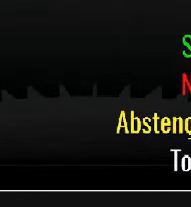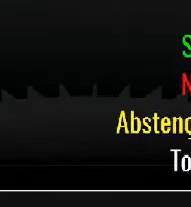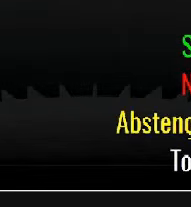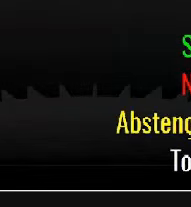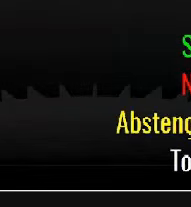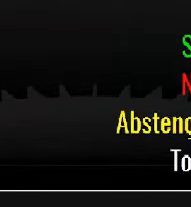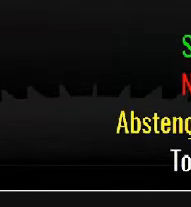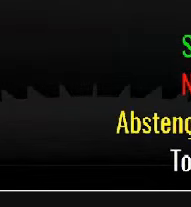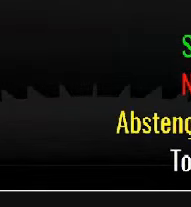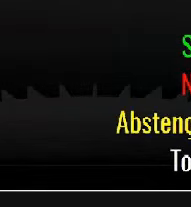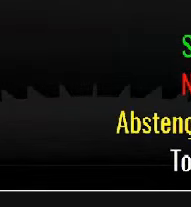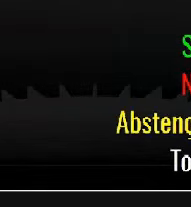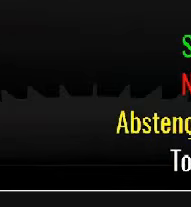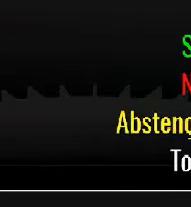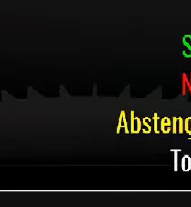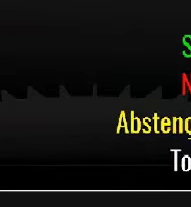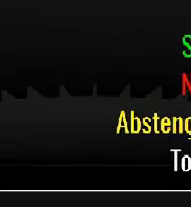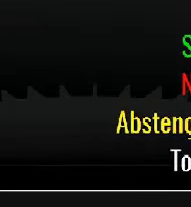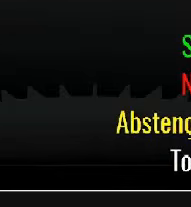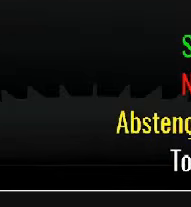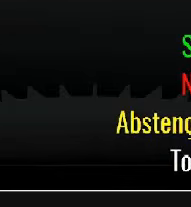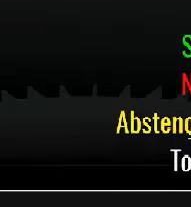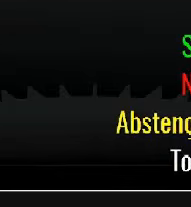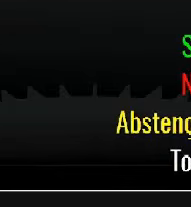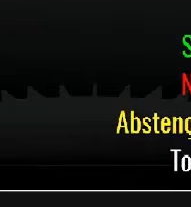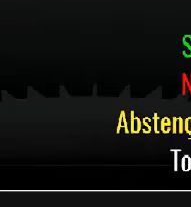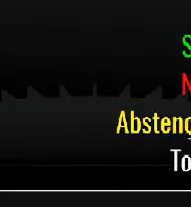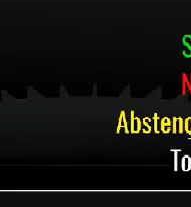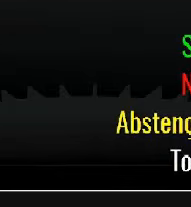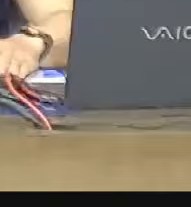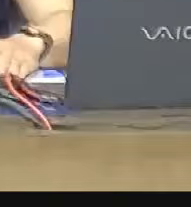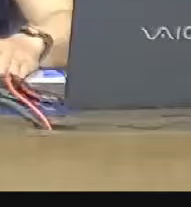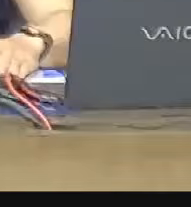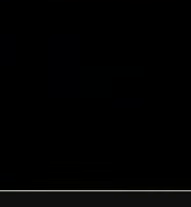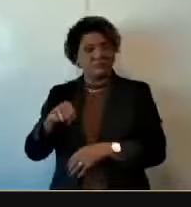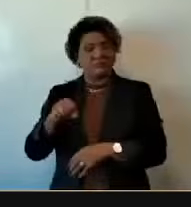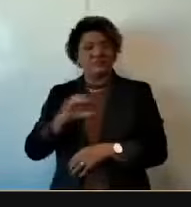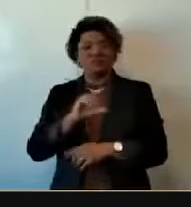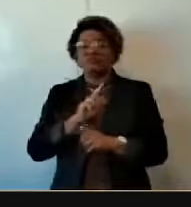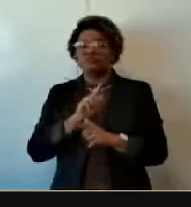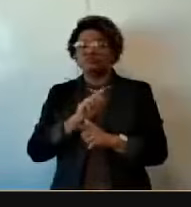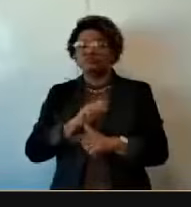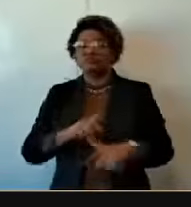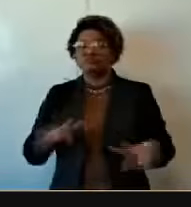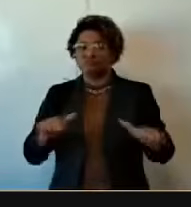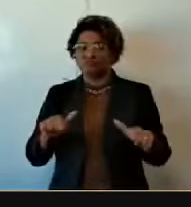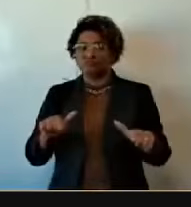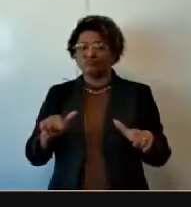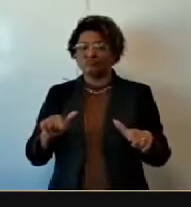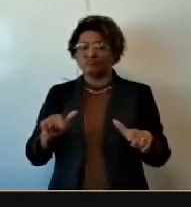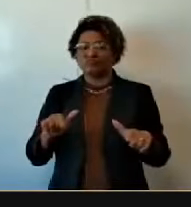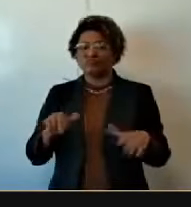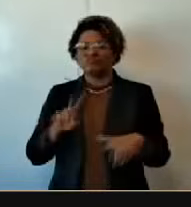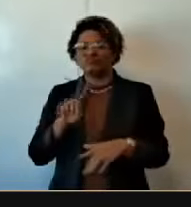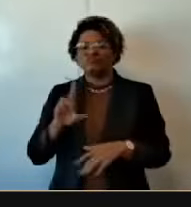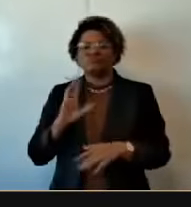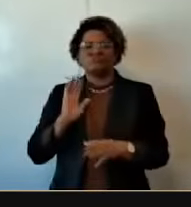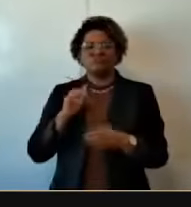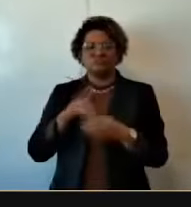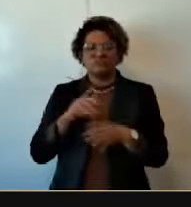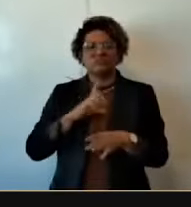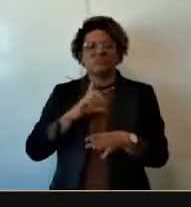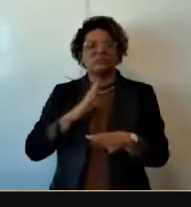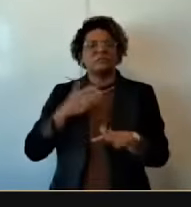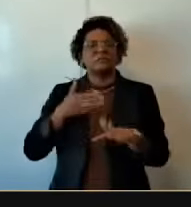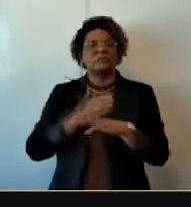Com 38 votos sim, nenhum não, nenhuma abstenção, fica aprovado em primeiro turno o projeto